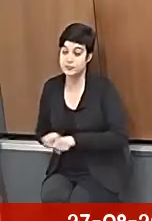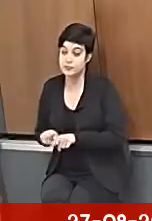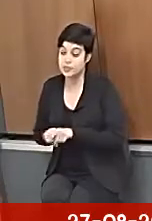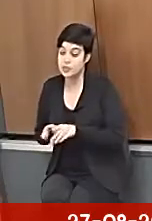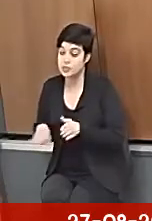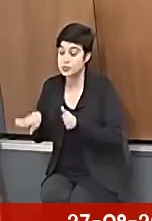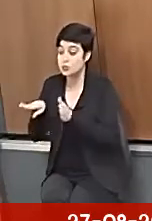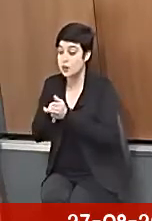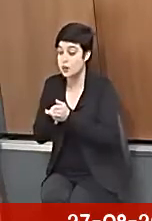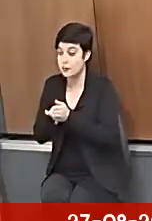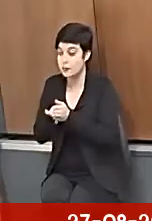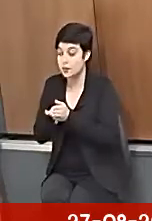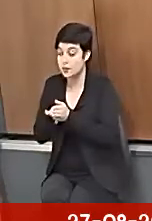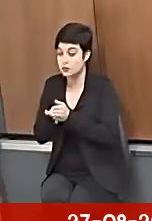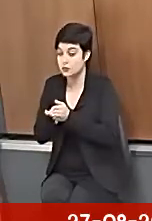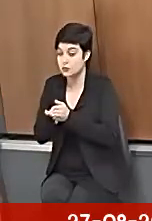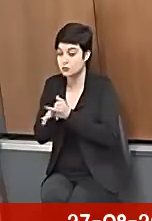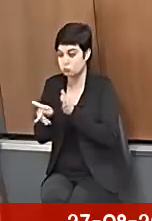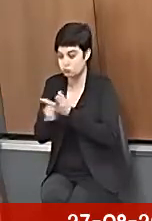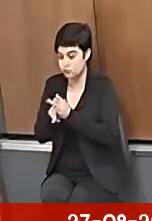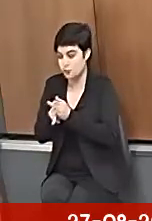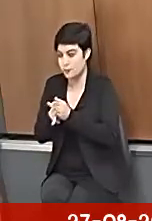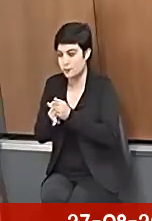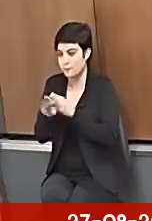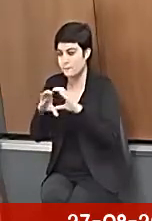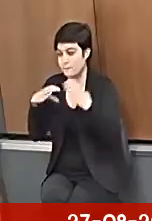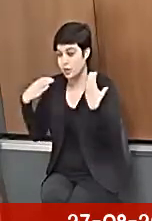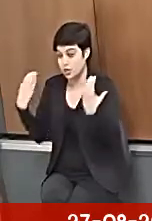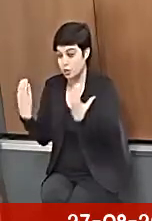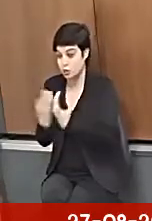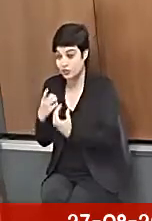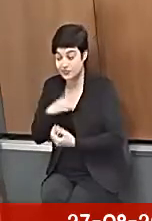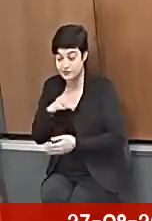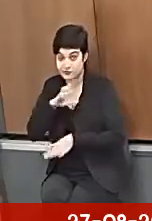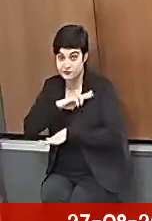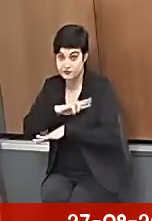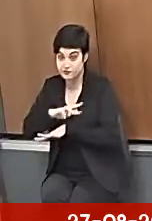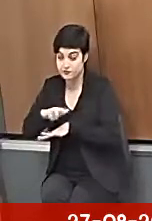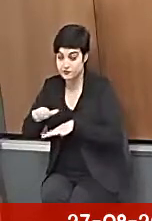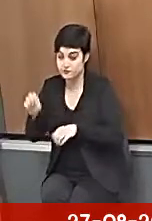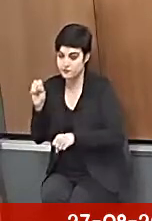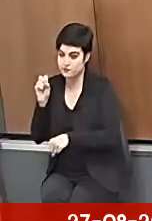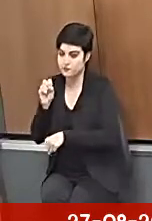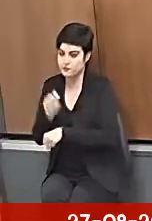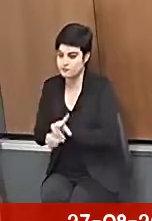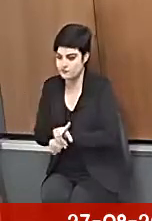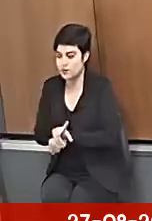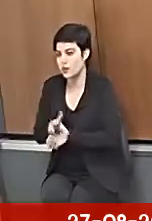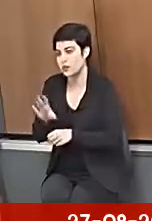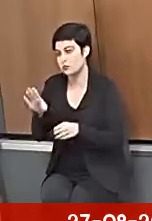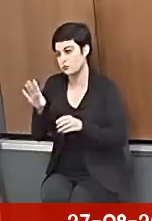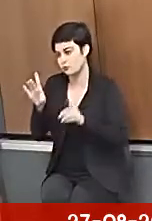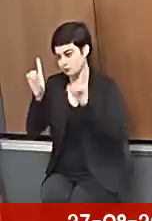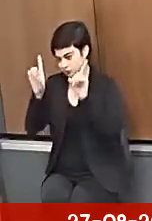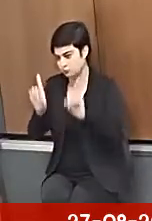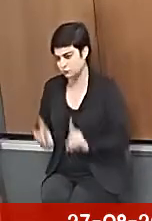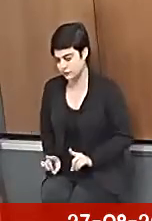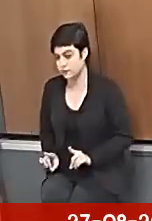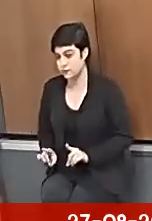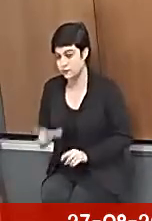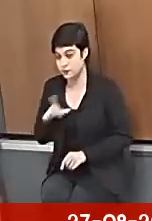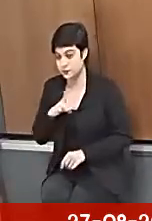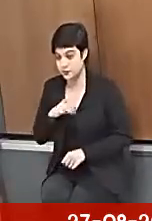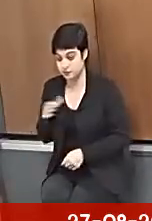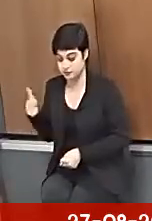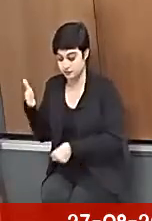estacionamento do do mineirão tem muita vaga de cadeirante e dá acesso ao elevador que pelo hall principal